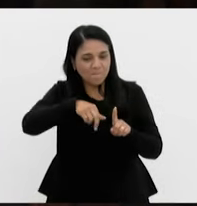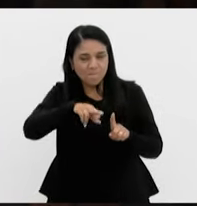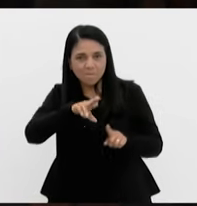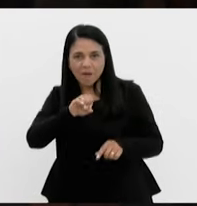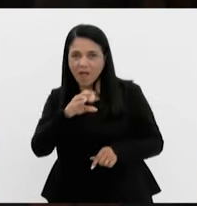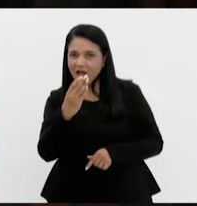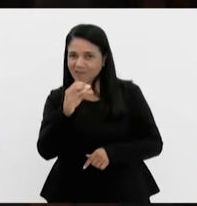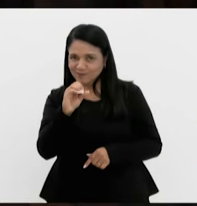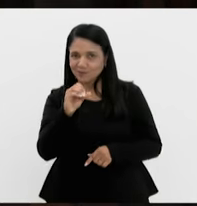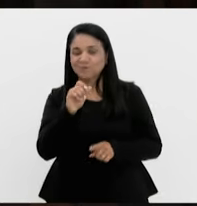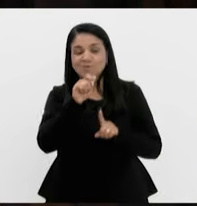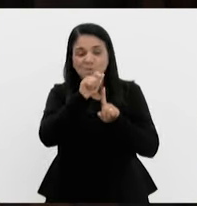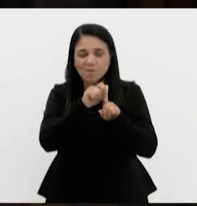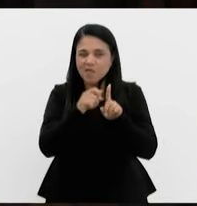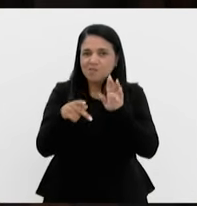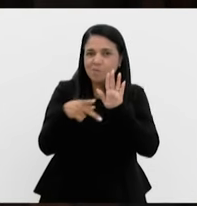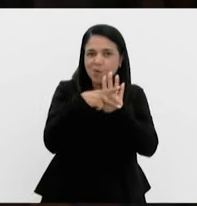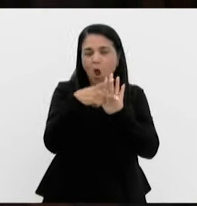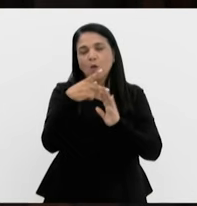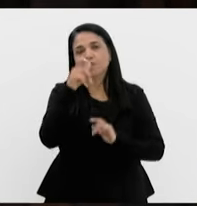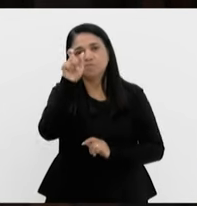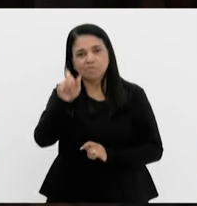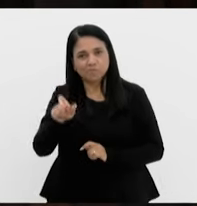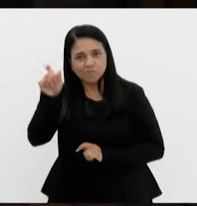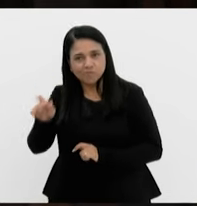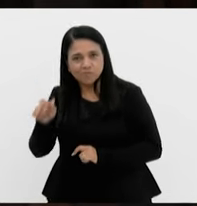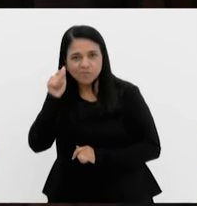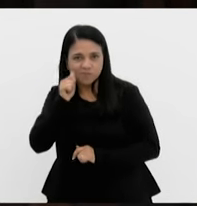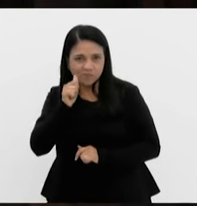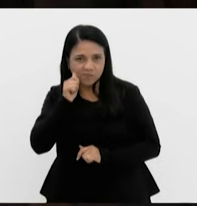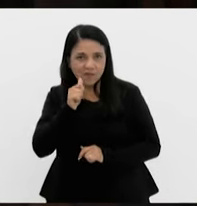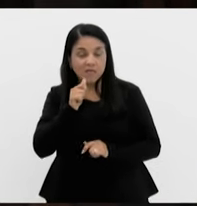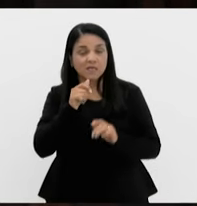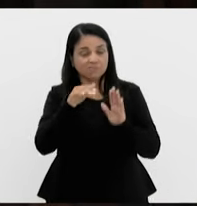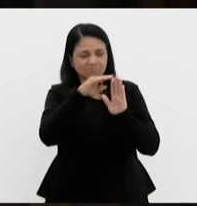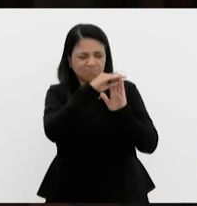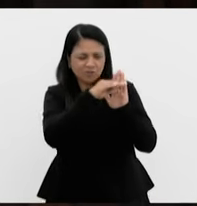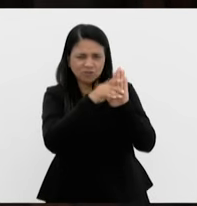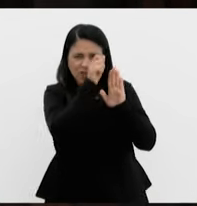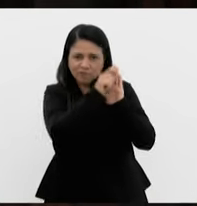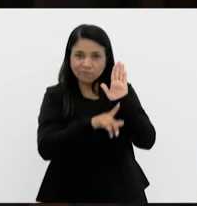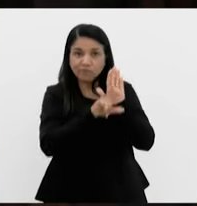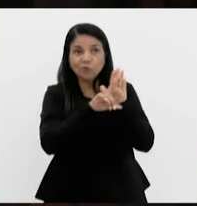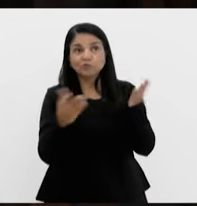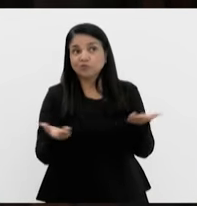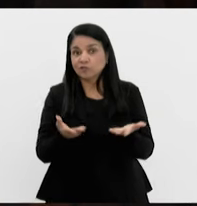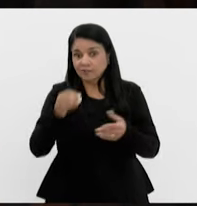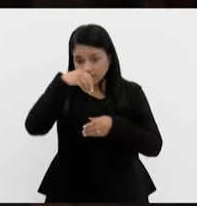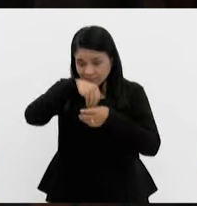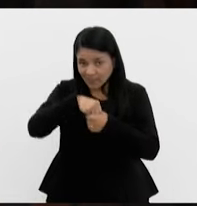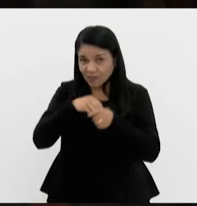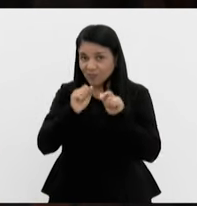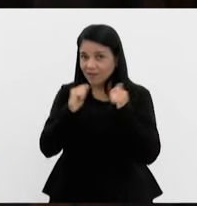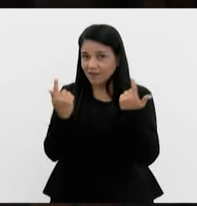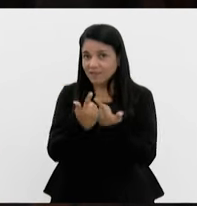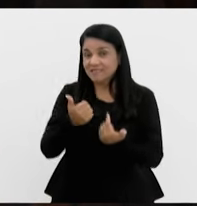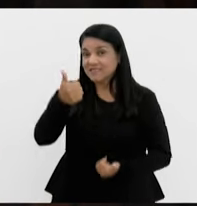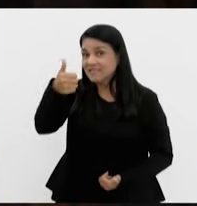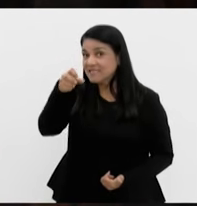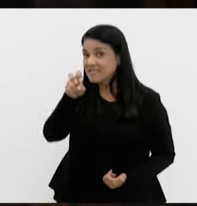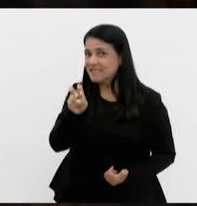cdir né todos os projetos certo cada uma são 15 hoje representante do nosso Estado do Rio de